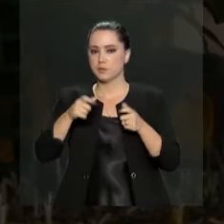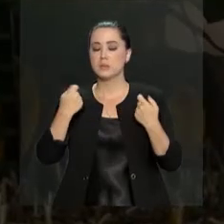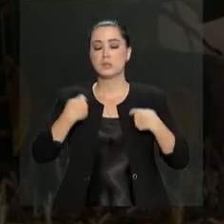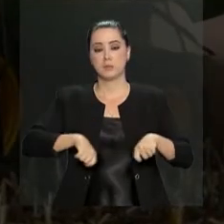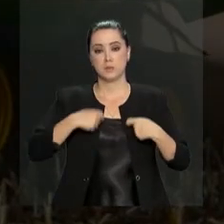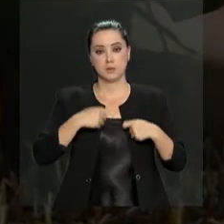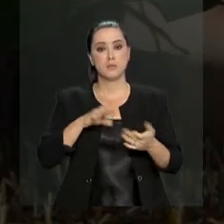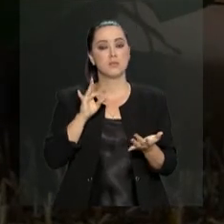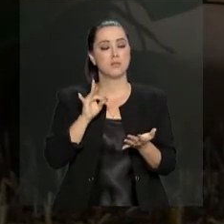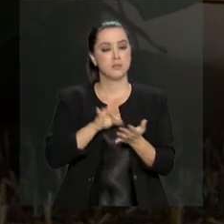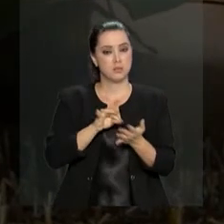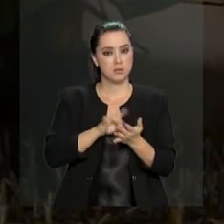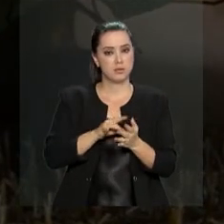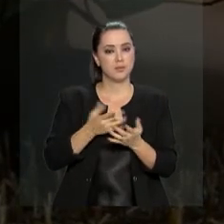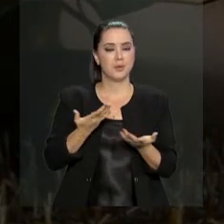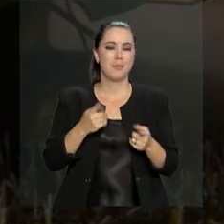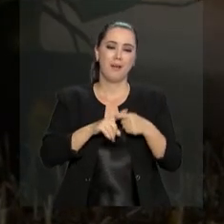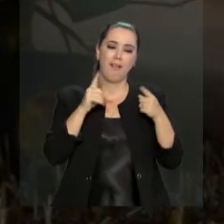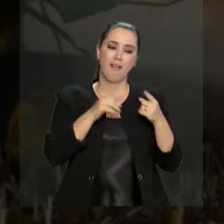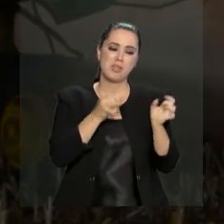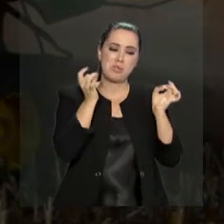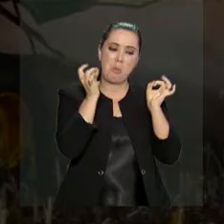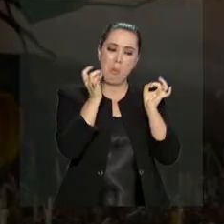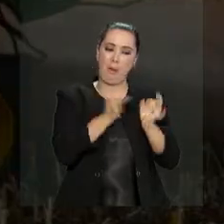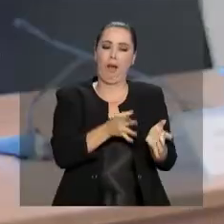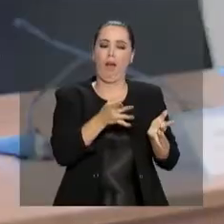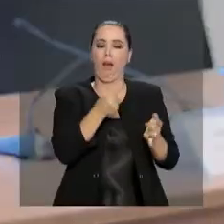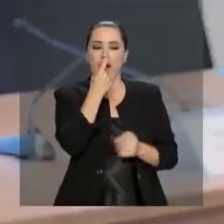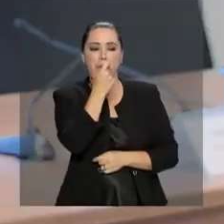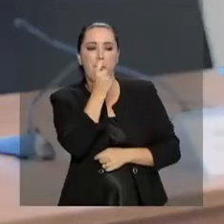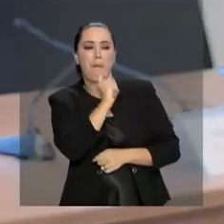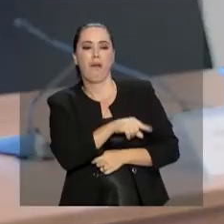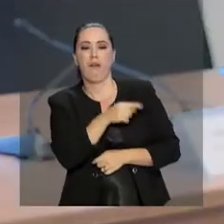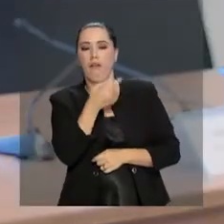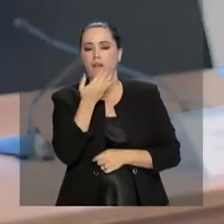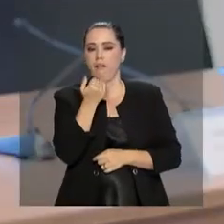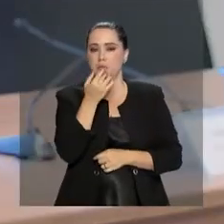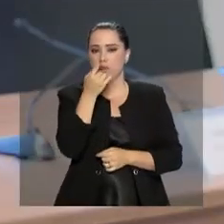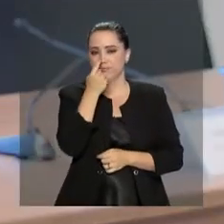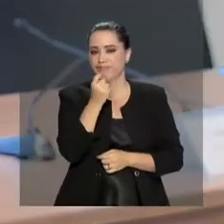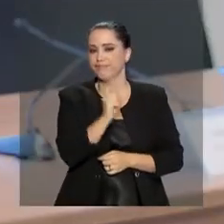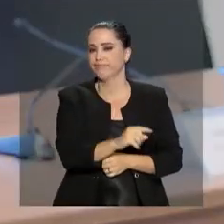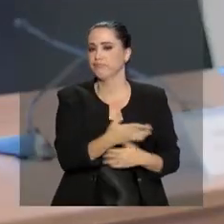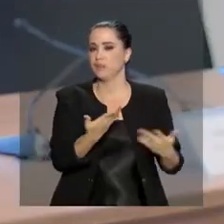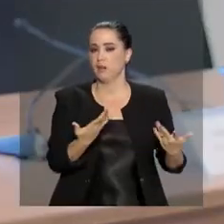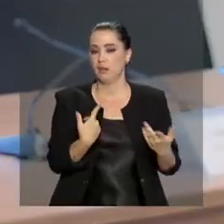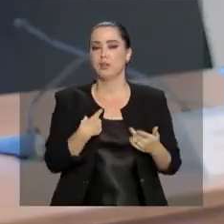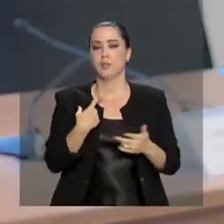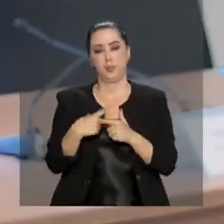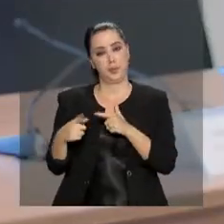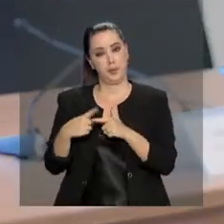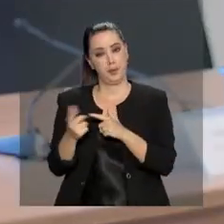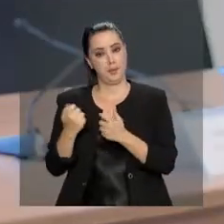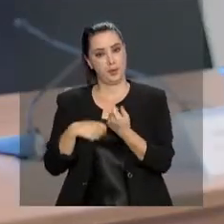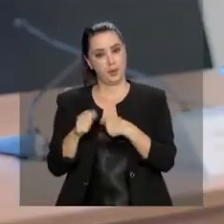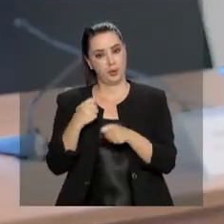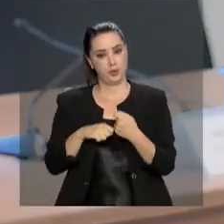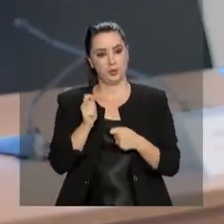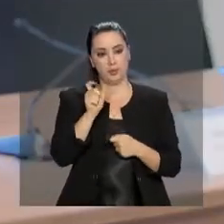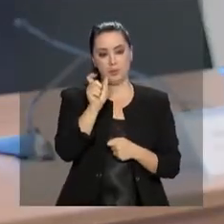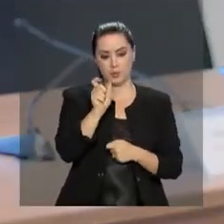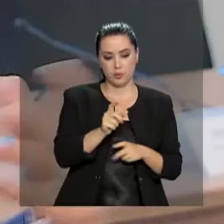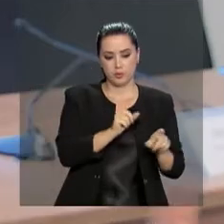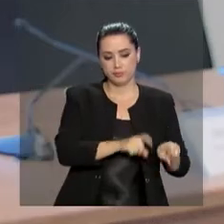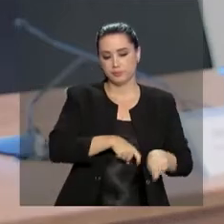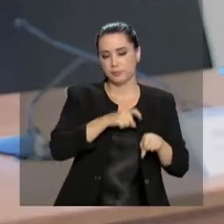precisa se jogando tanto alimento fora e por outro lado prejuízo também econômico para o produtor